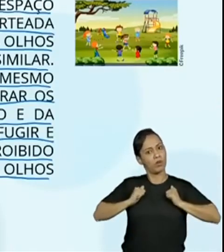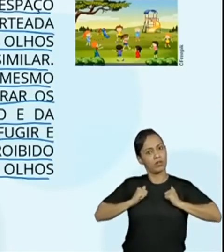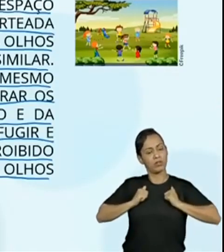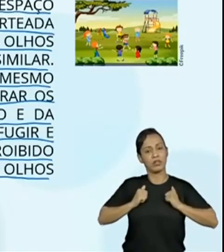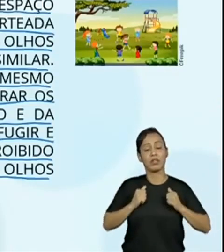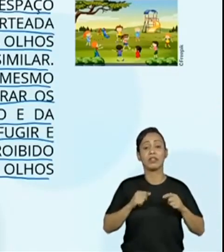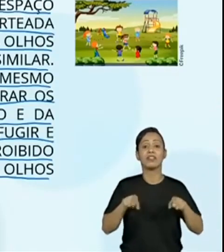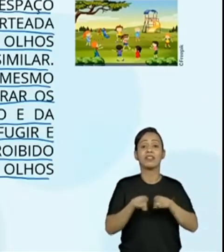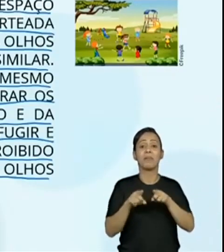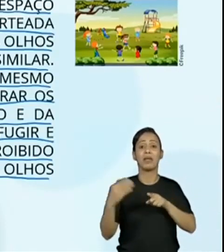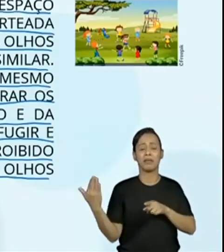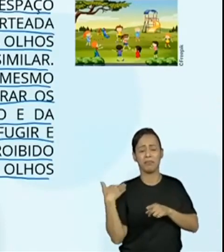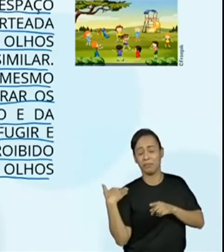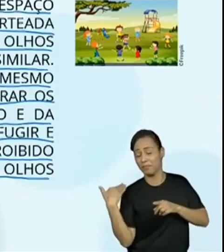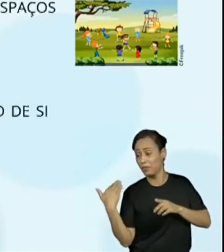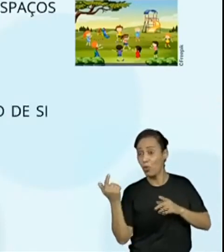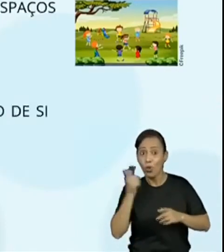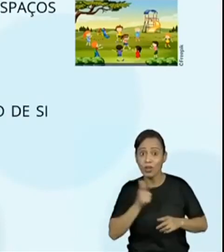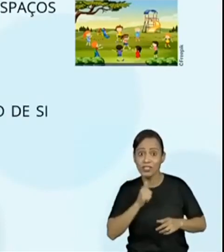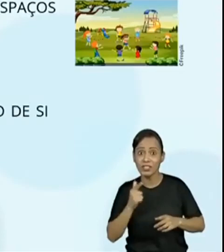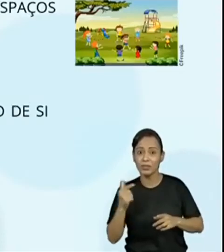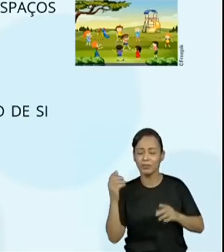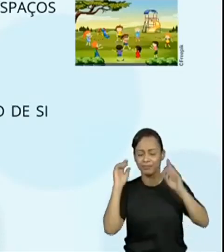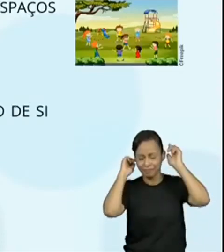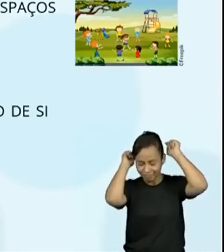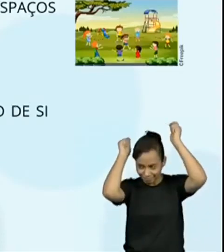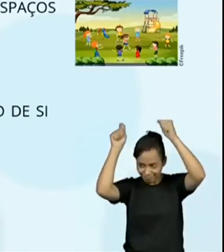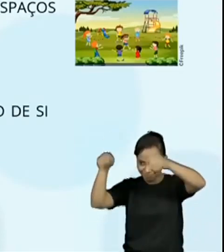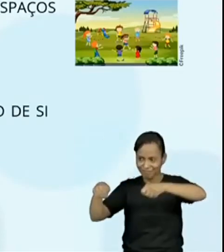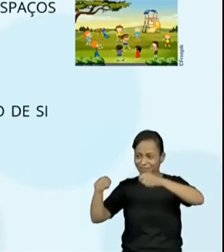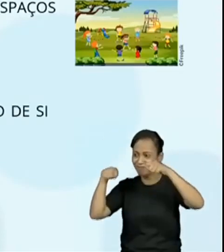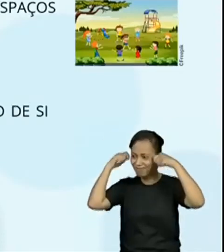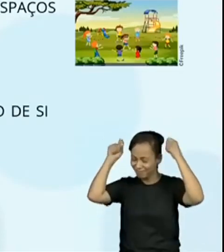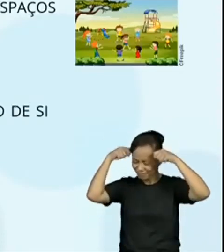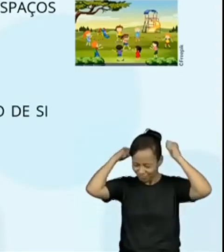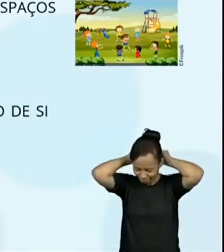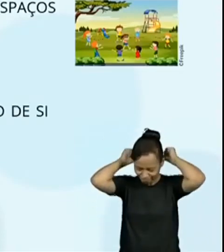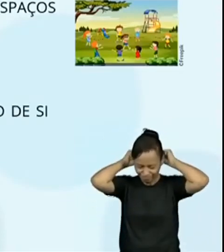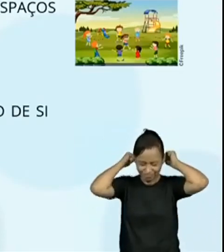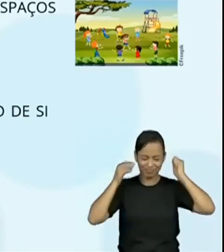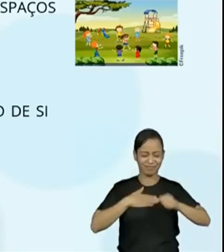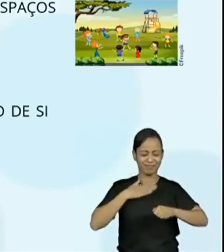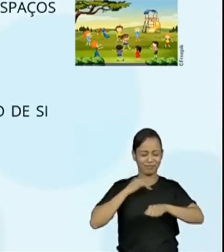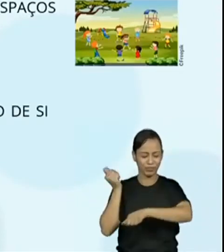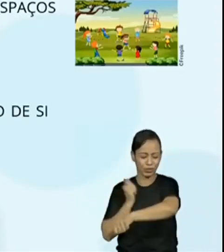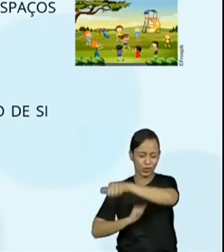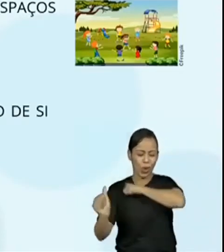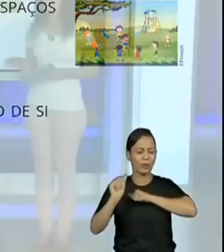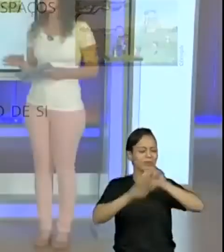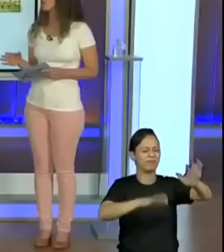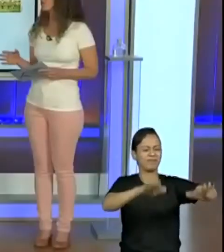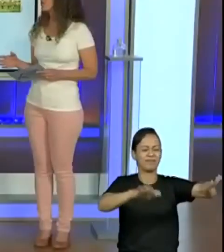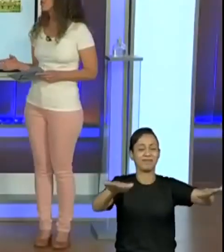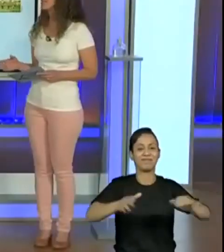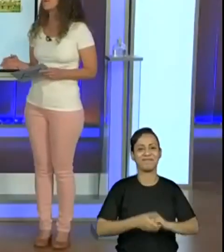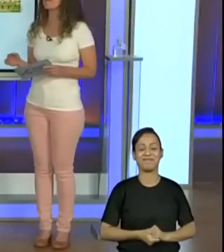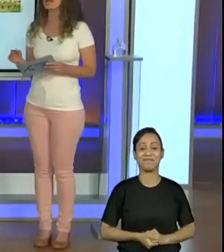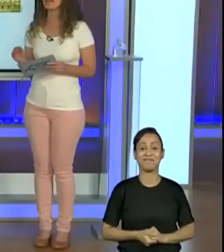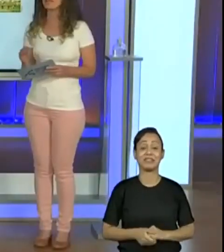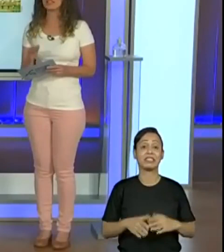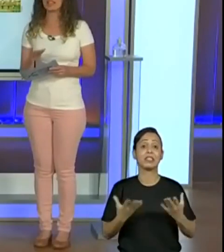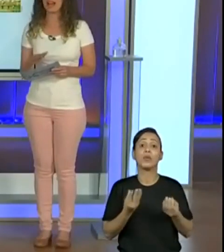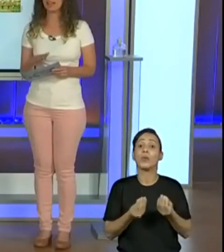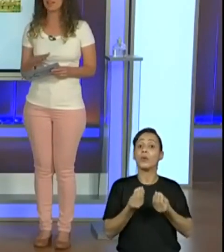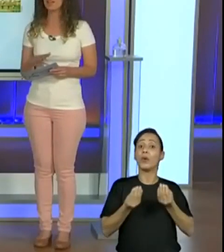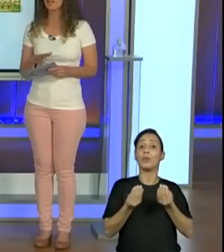vendados e assume o papel de pegador. Por quê, crianças? Ah, ó, estão colocando ali para a gente as contribuições